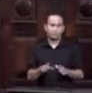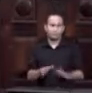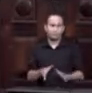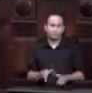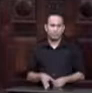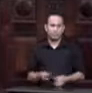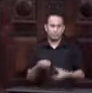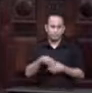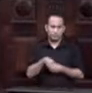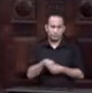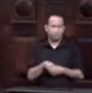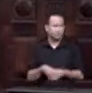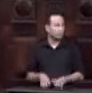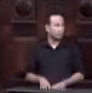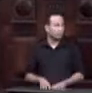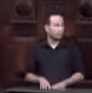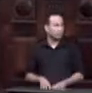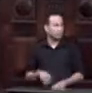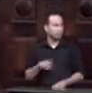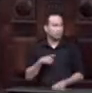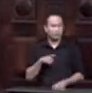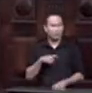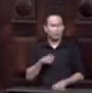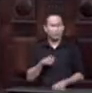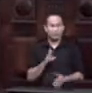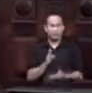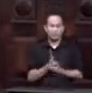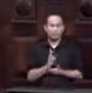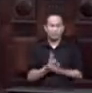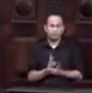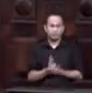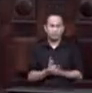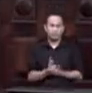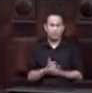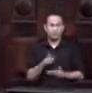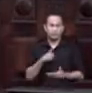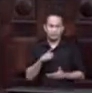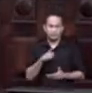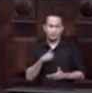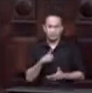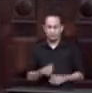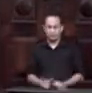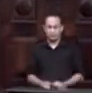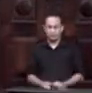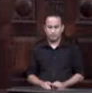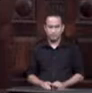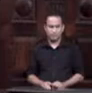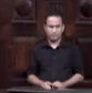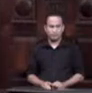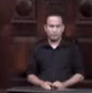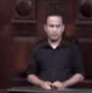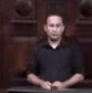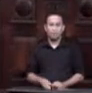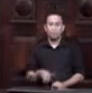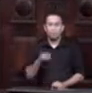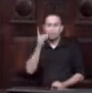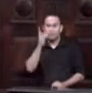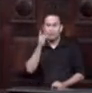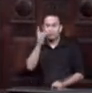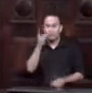Não, tranquilo, nós fizemos um acordo de procedimento e isso estava no acordo, a votação nominal. Atenção, senhores deputados,